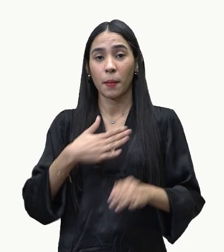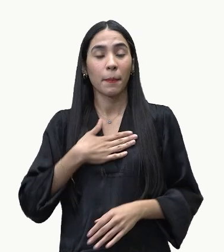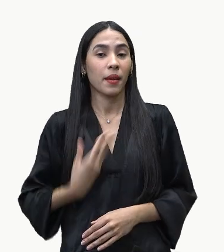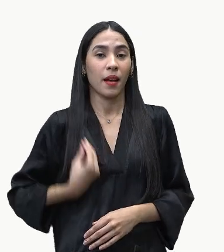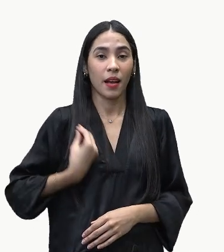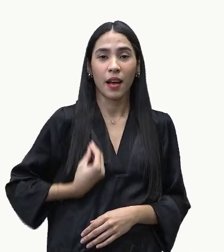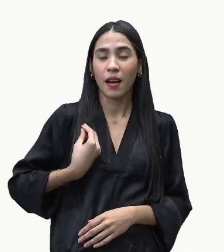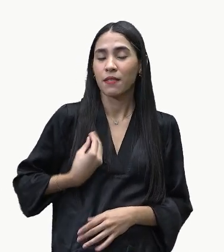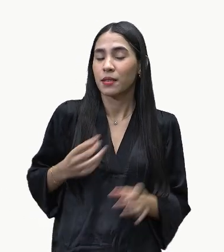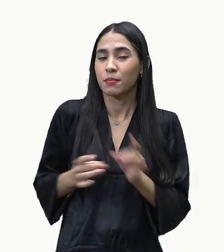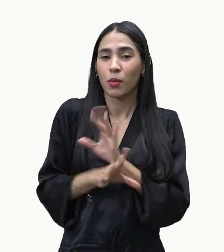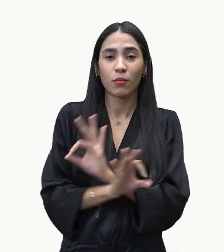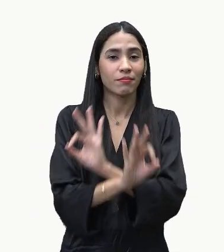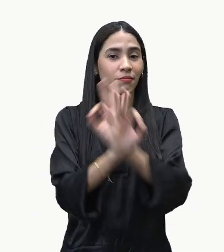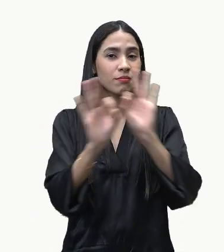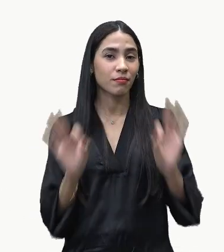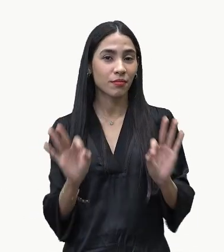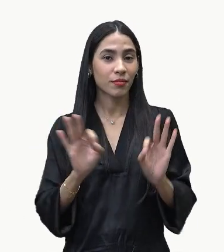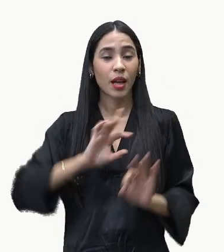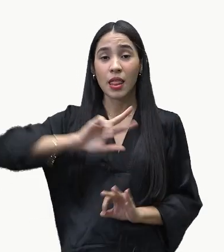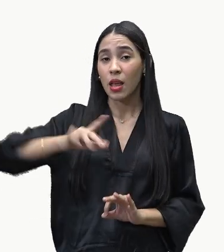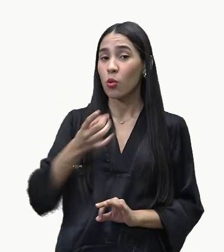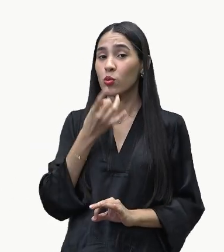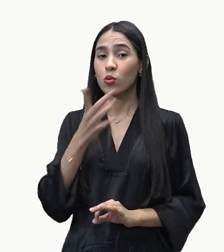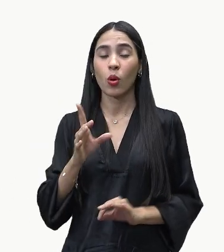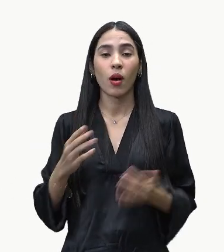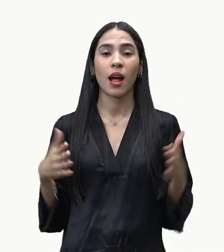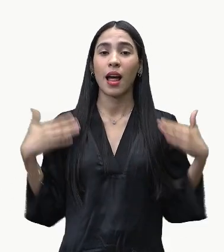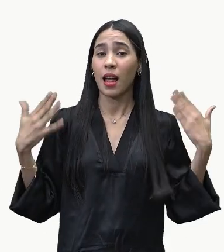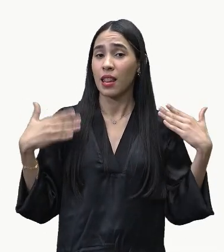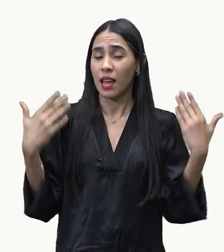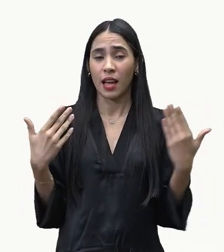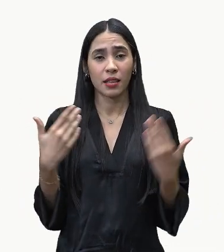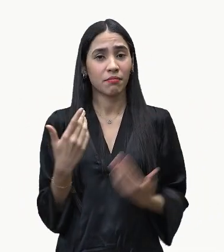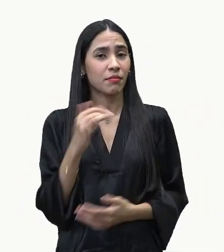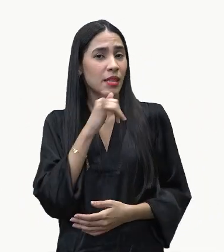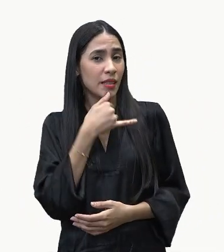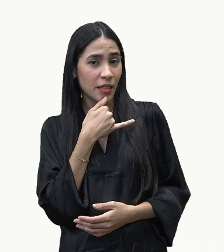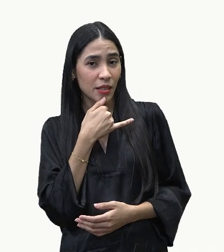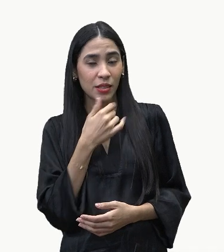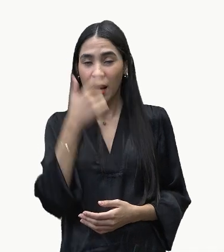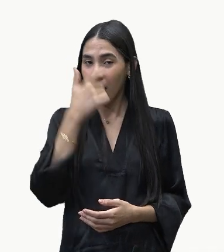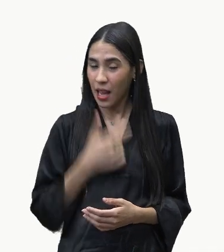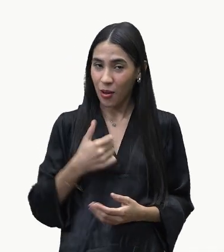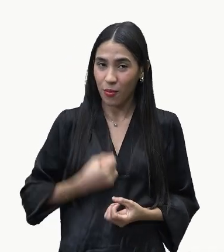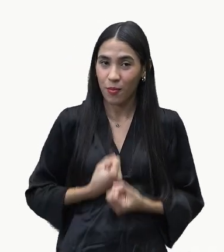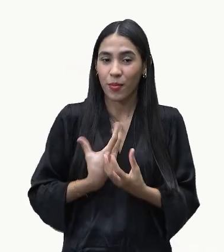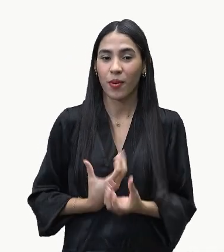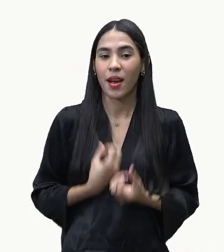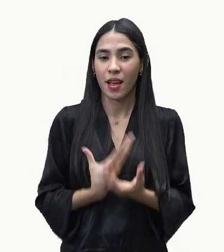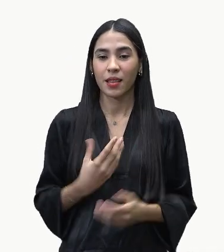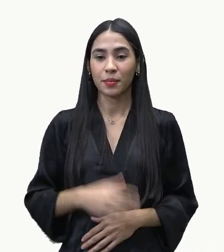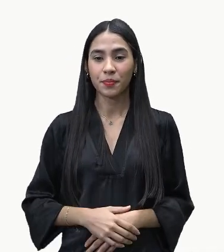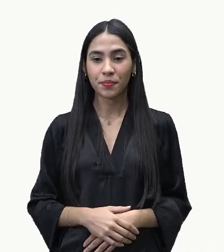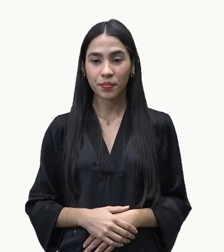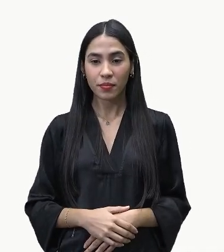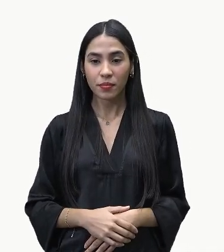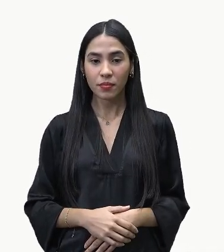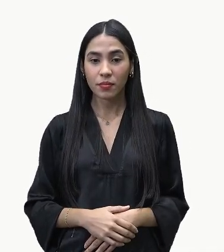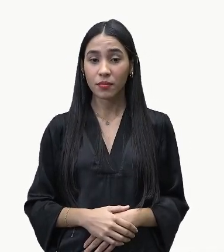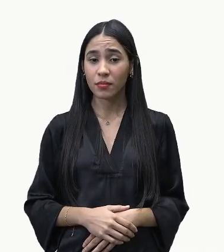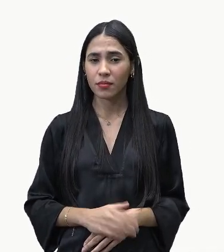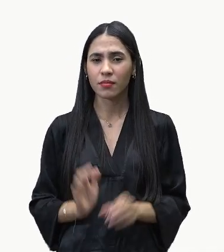está completa. Não sou alegre, nem sou triste. Sou poeta. Professora, que omissão